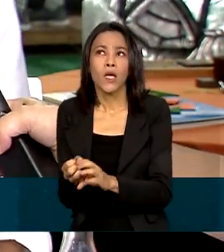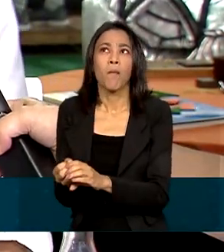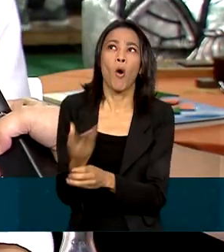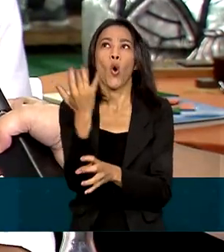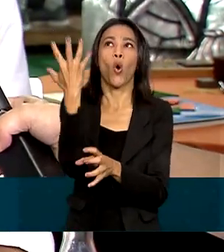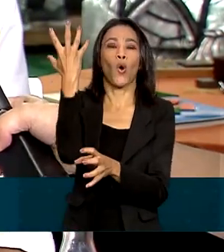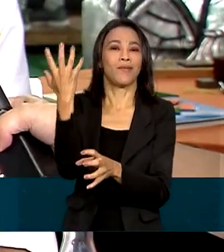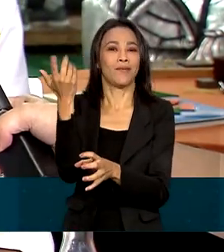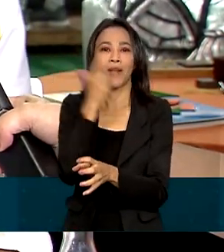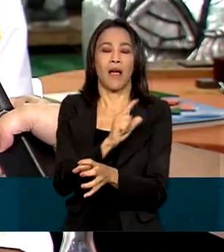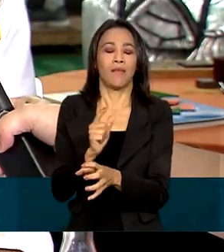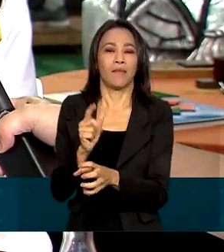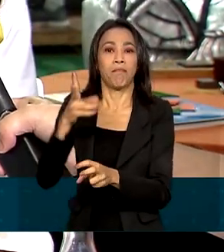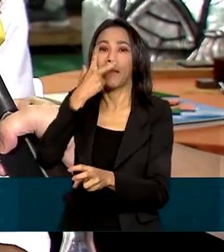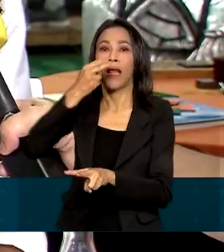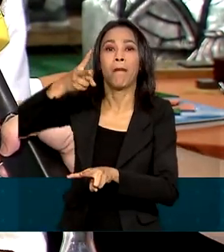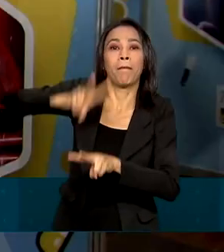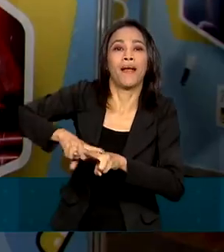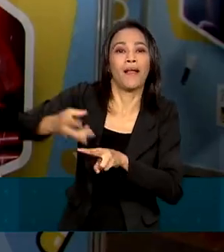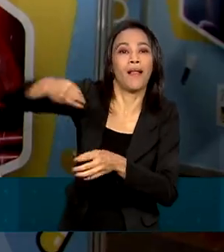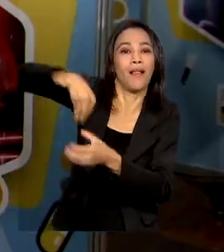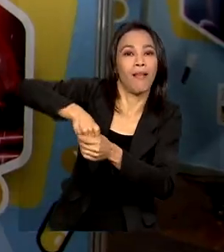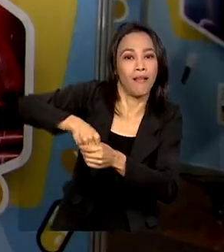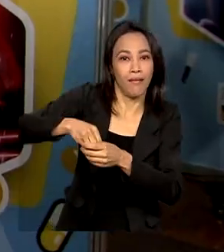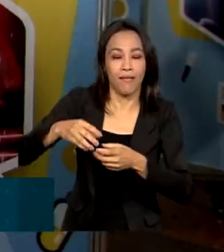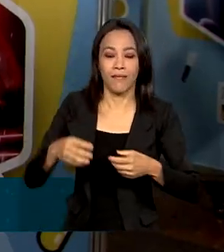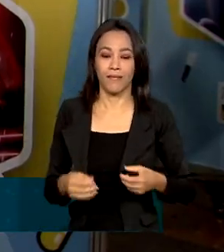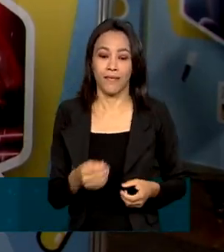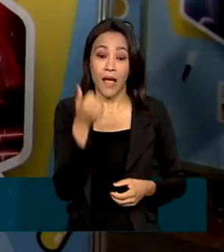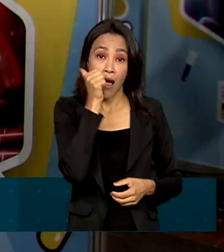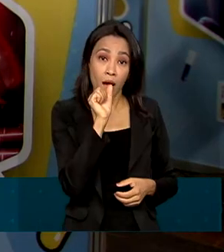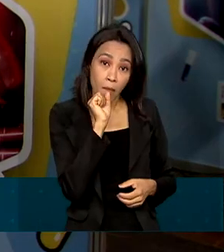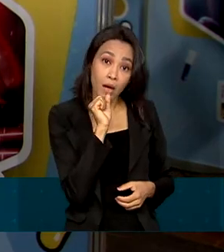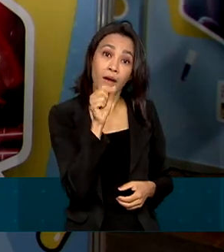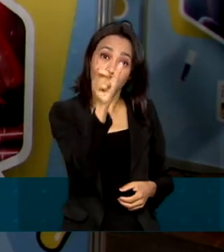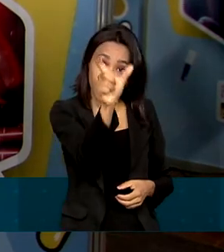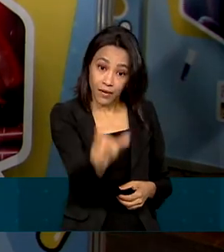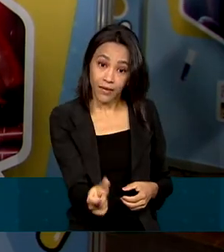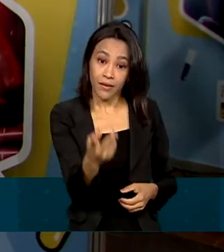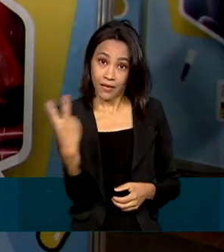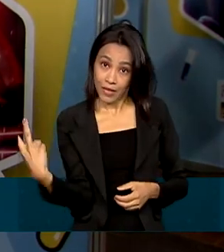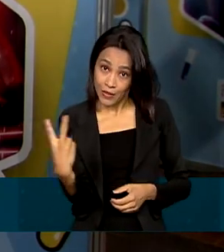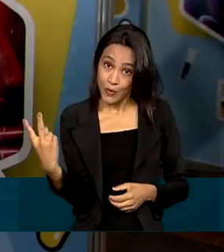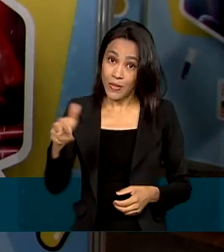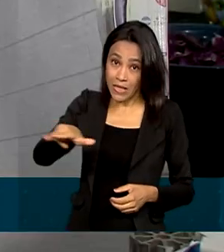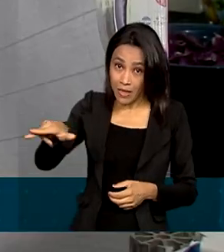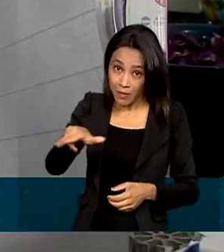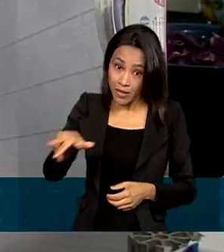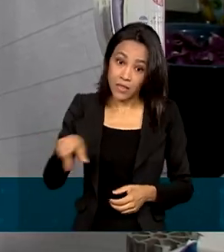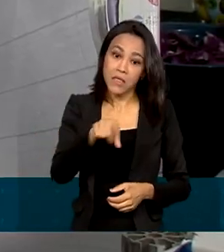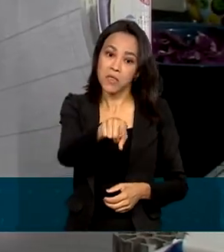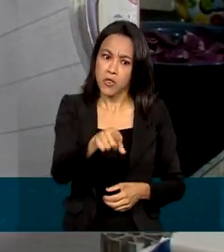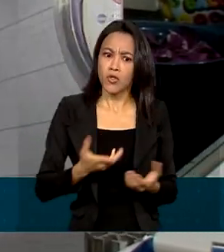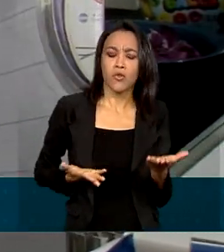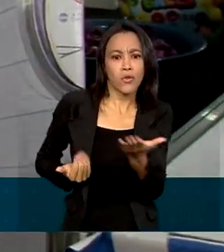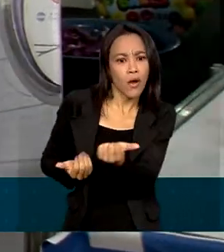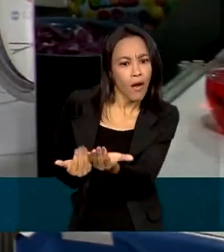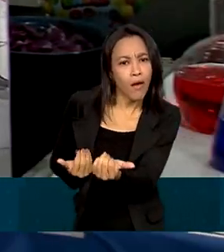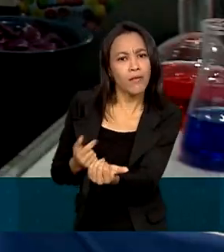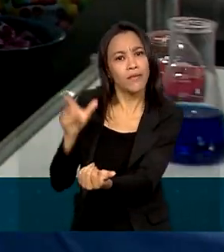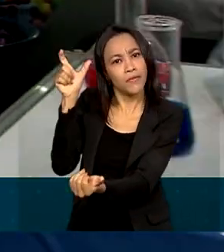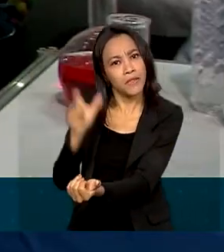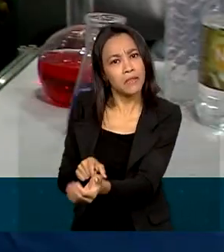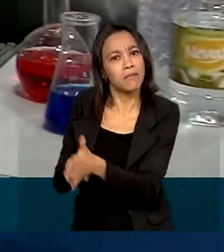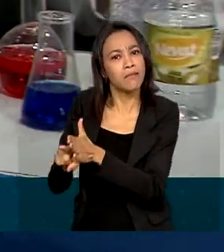se não tivesse detergente. A mãe da dupla conta que o trajeto até o título de mais jovens cientistas